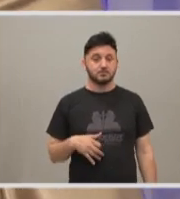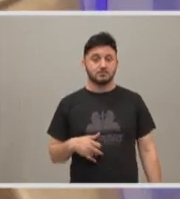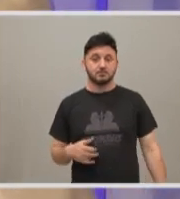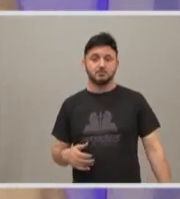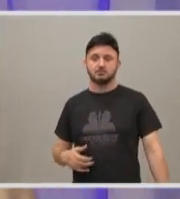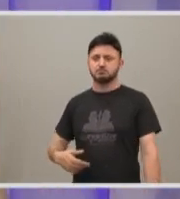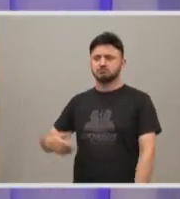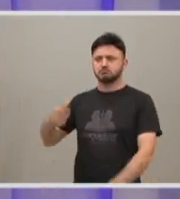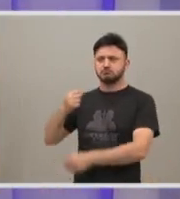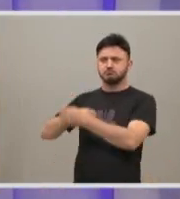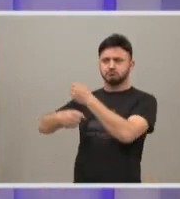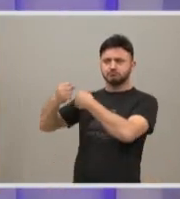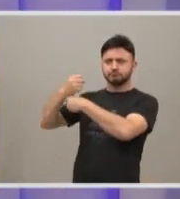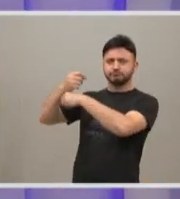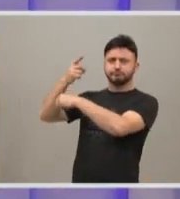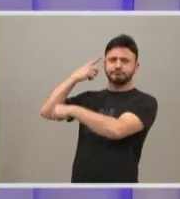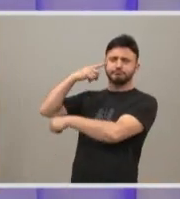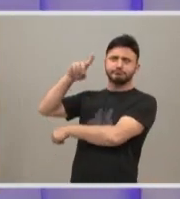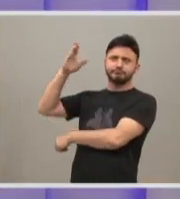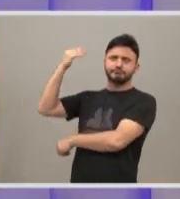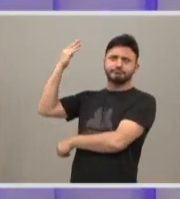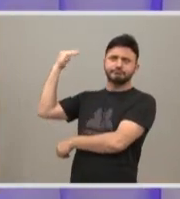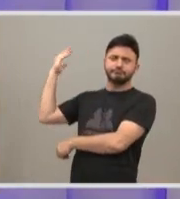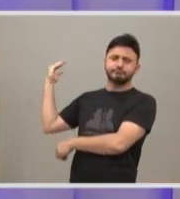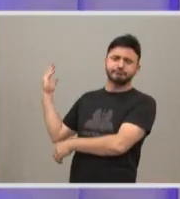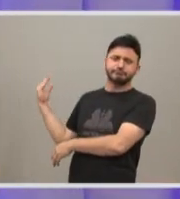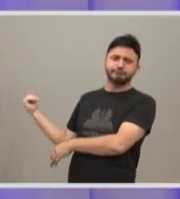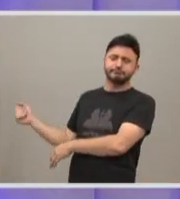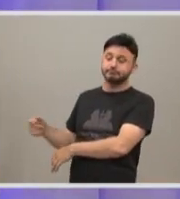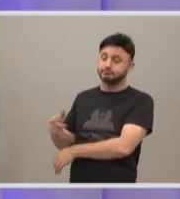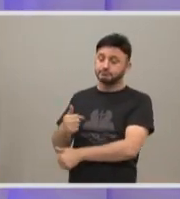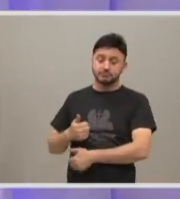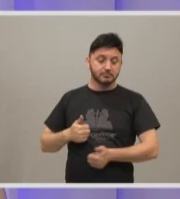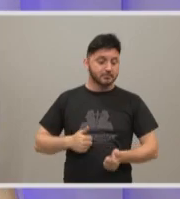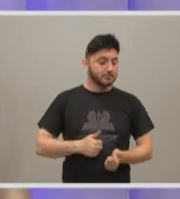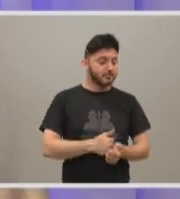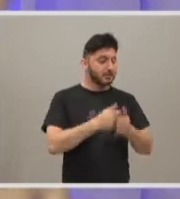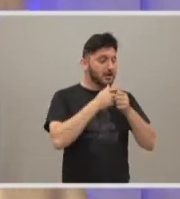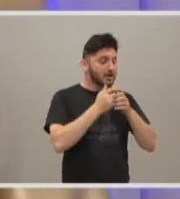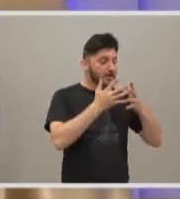certo dia, à beira-mar,